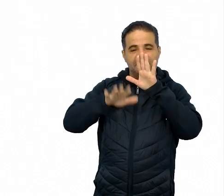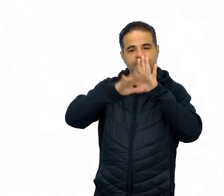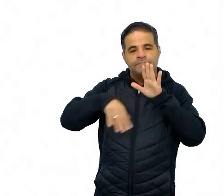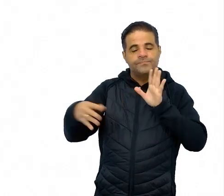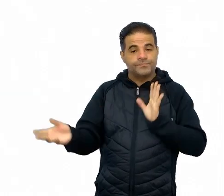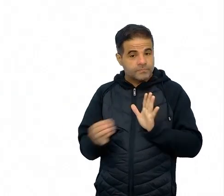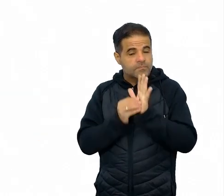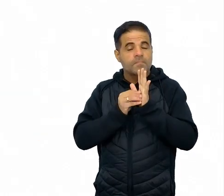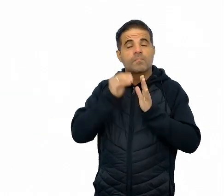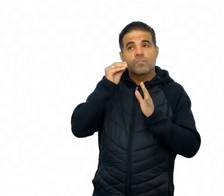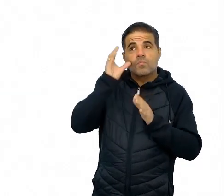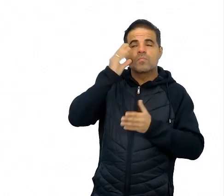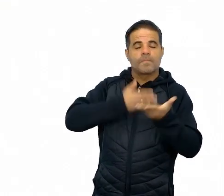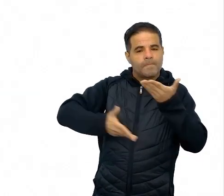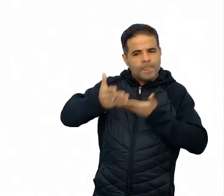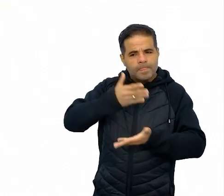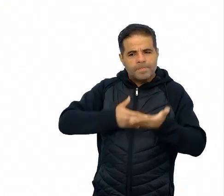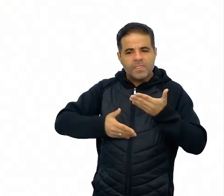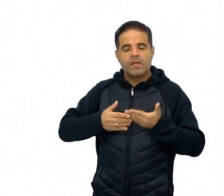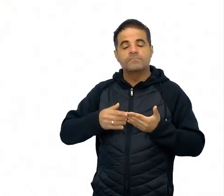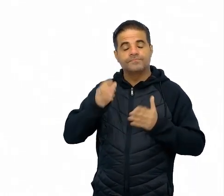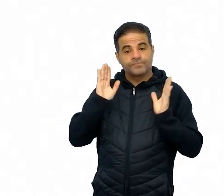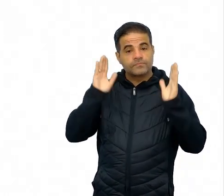uma teoria, né? Que é essa